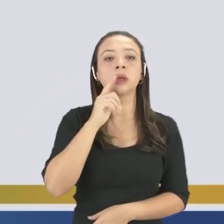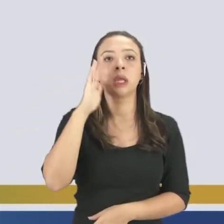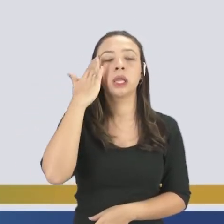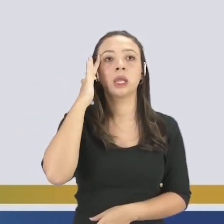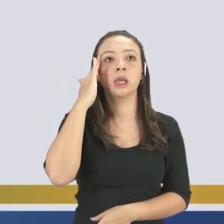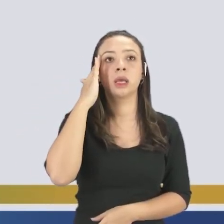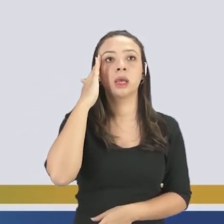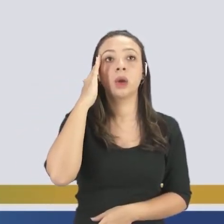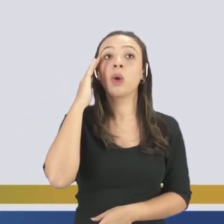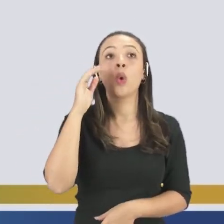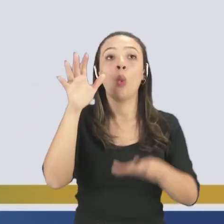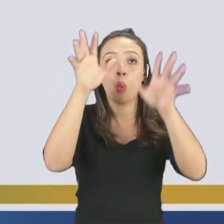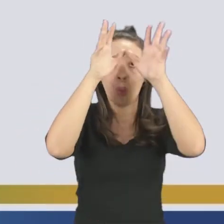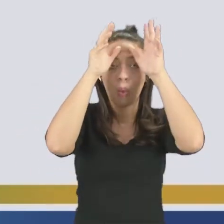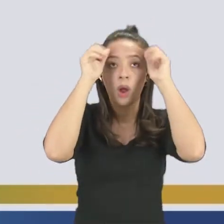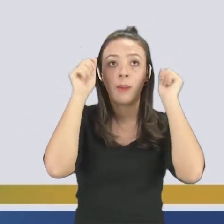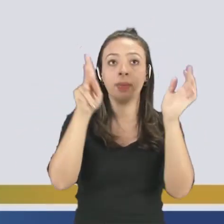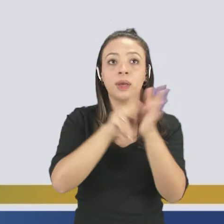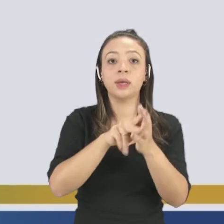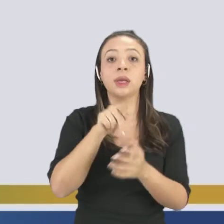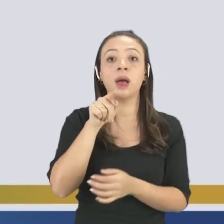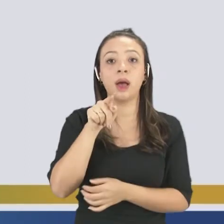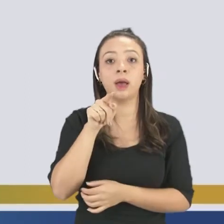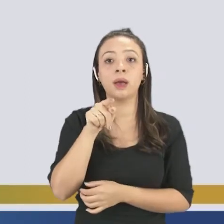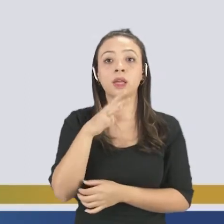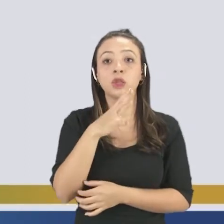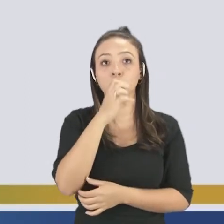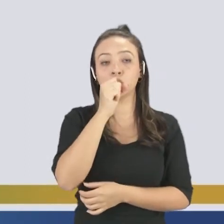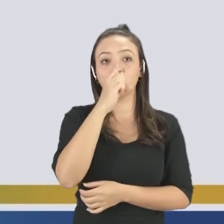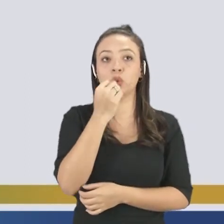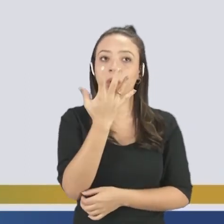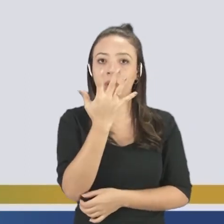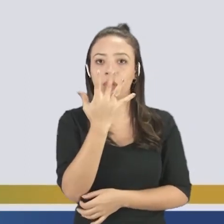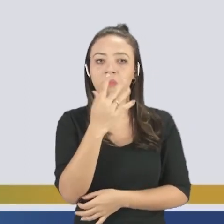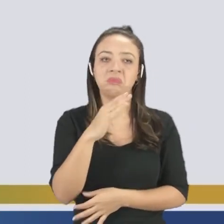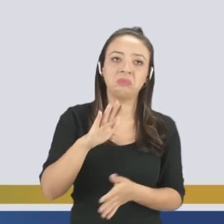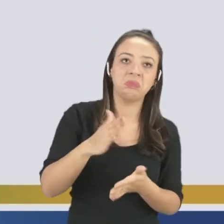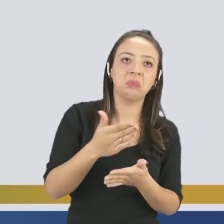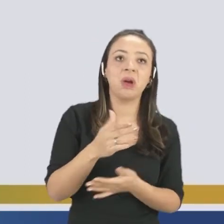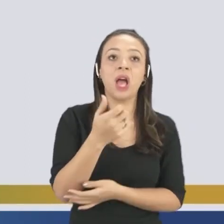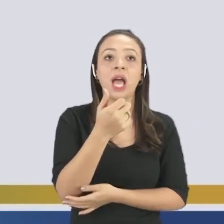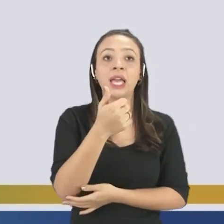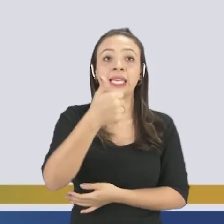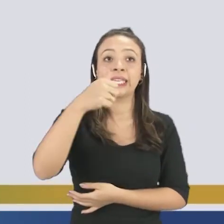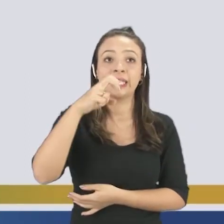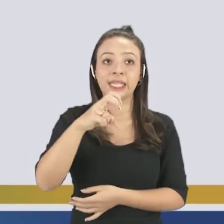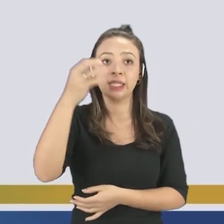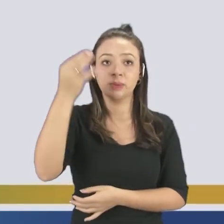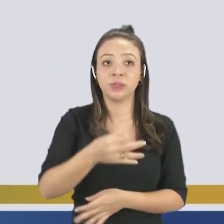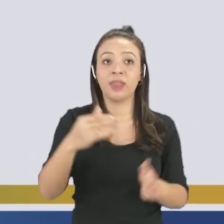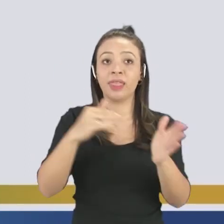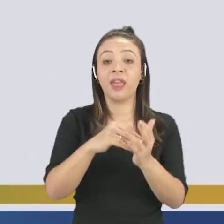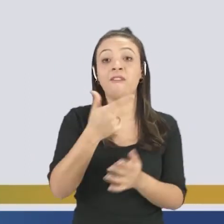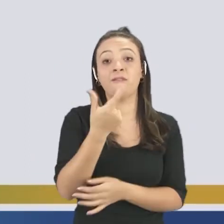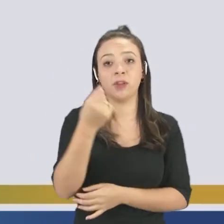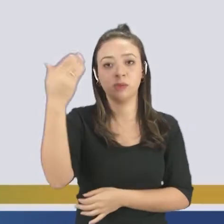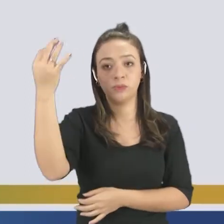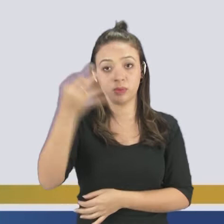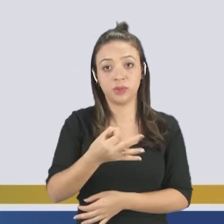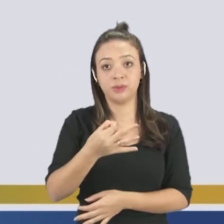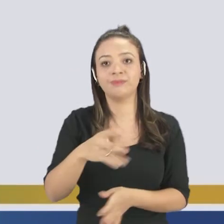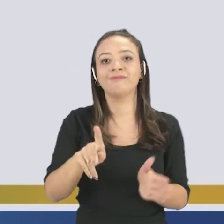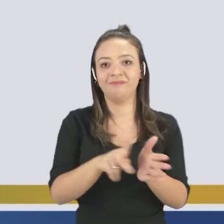nesse de laranja que é de 15 a 20% da população que está na condição de